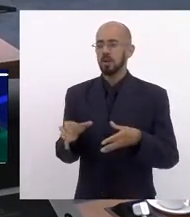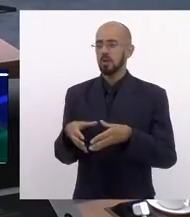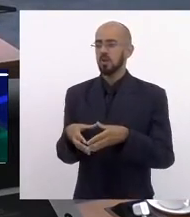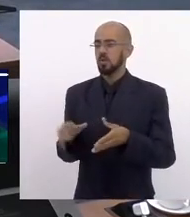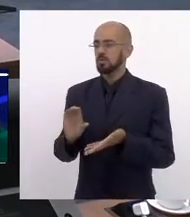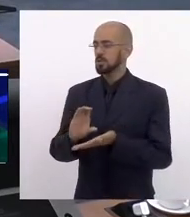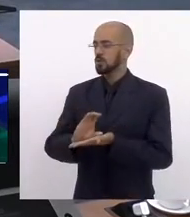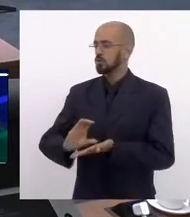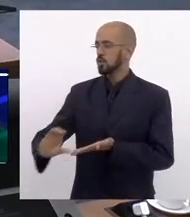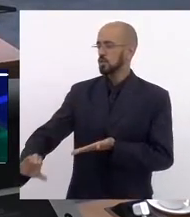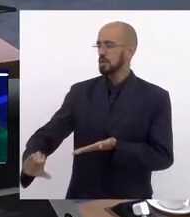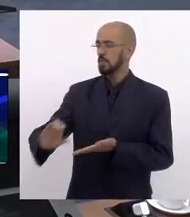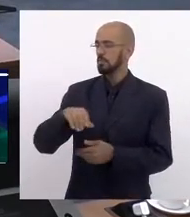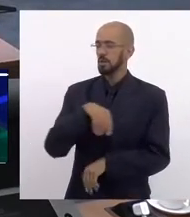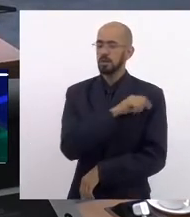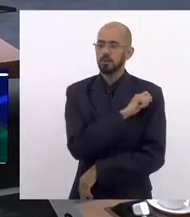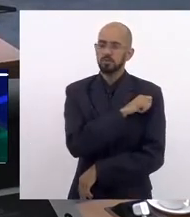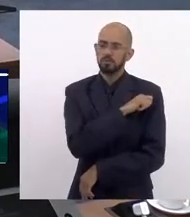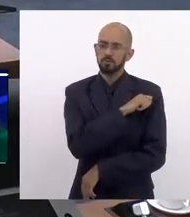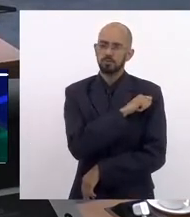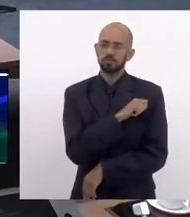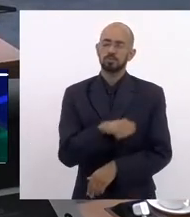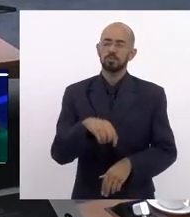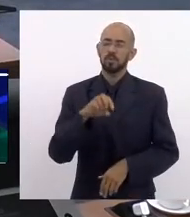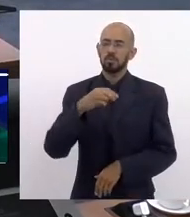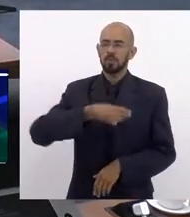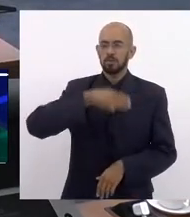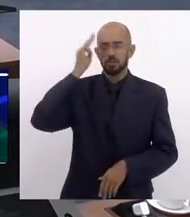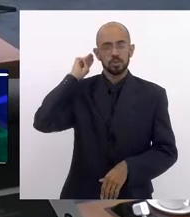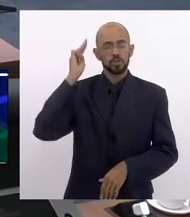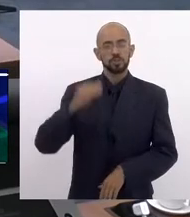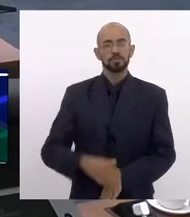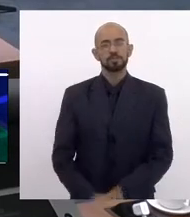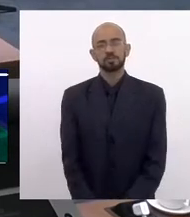Finanças, Fiscalização Financeira e Controle, deputado Márcio Pacheco.